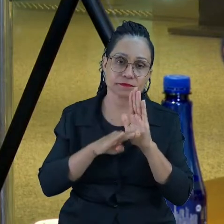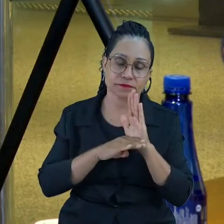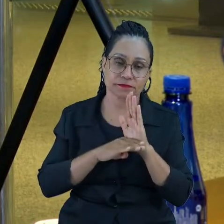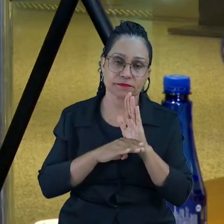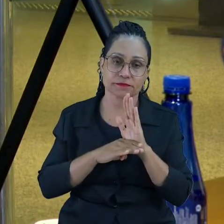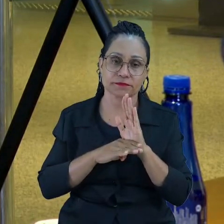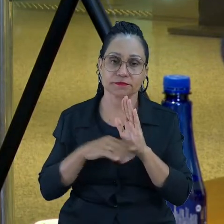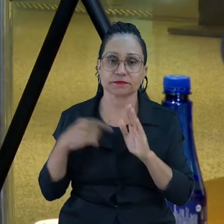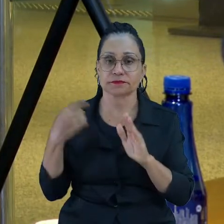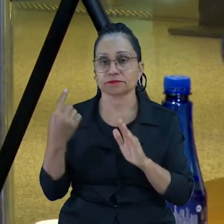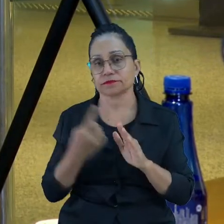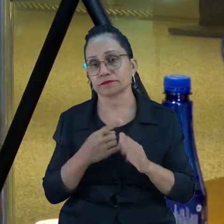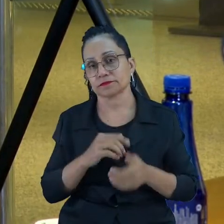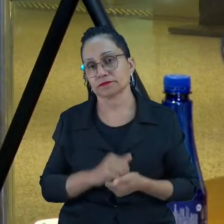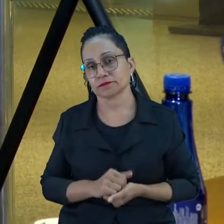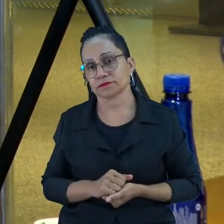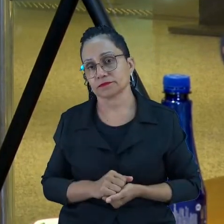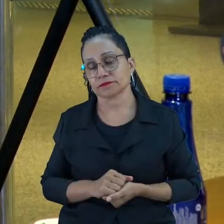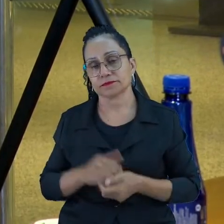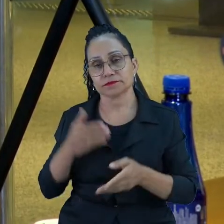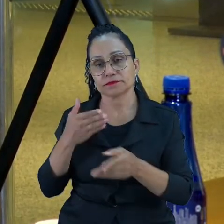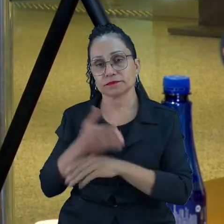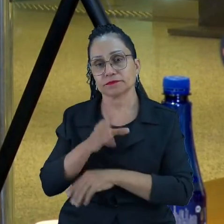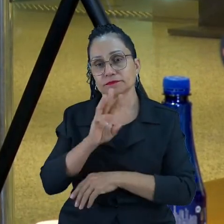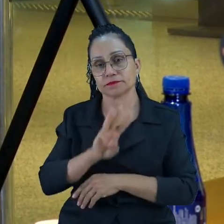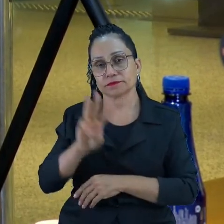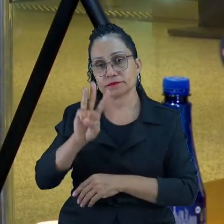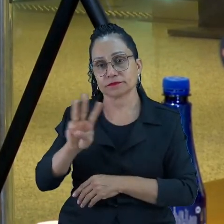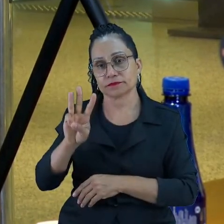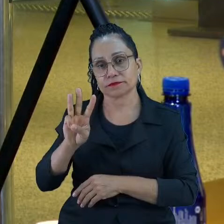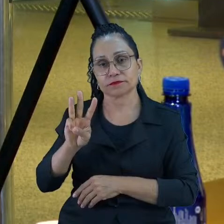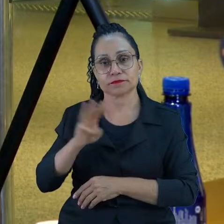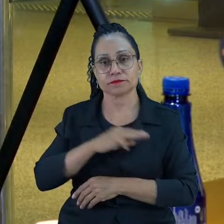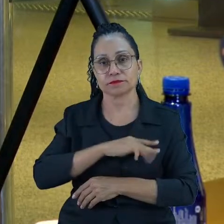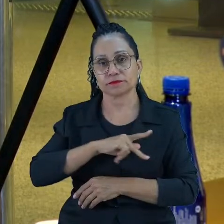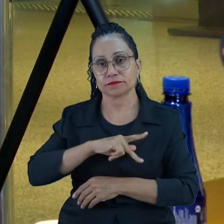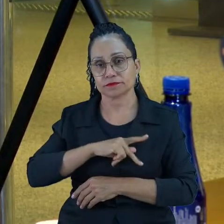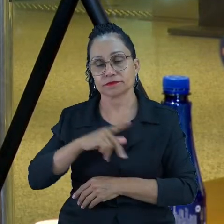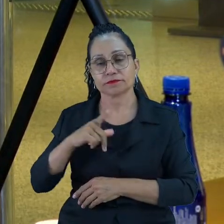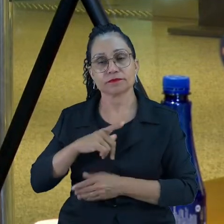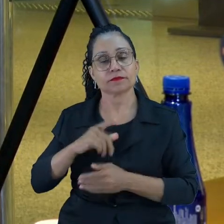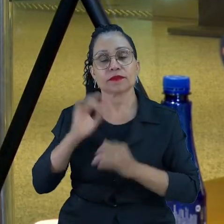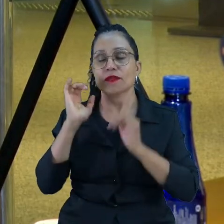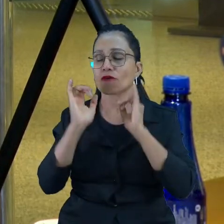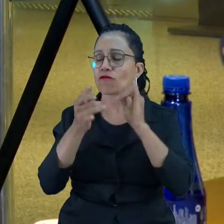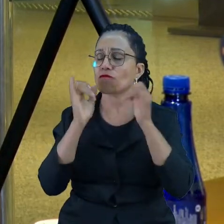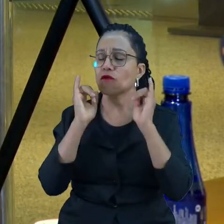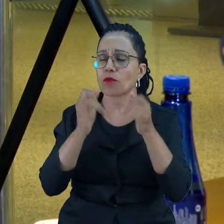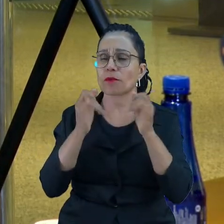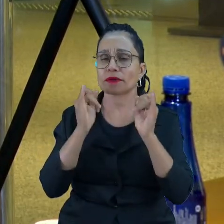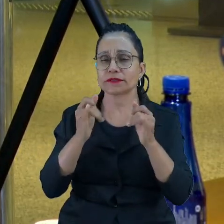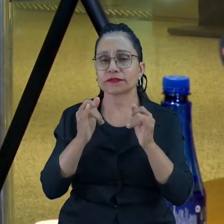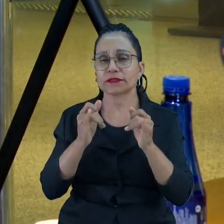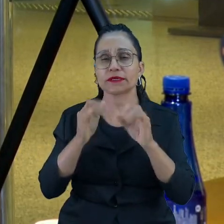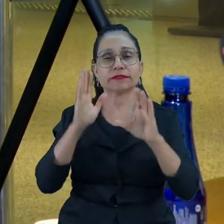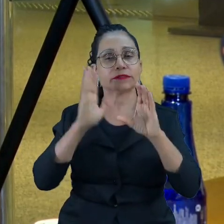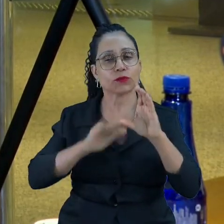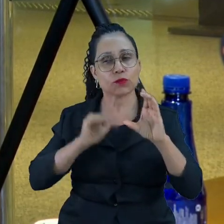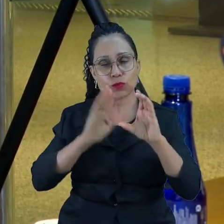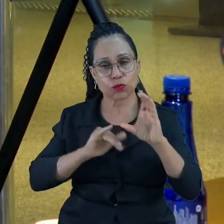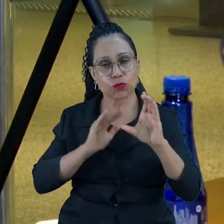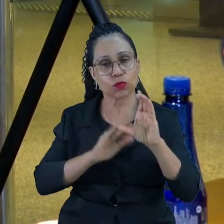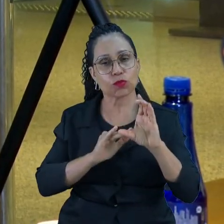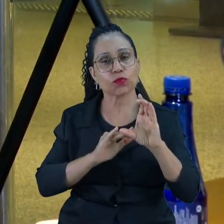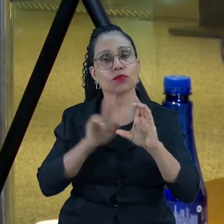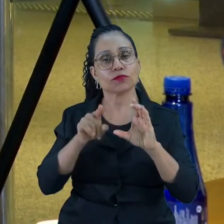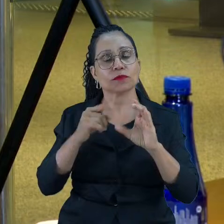que a gente está falando aqui, pode acessar o nosso site, o site do Ministério Público. A gente tem muita informação, tem os canais, né, para